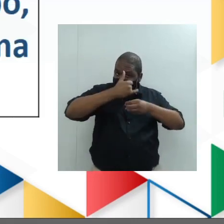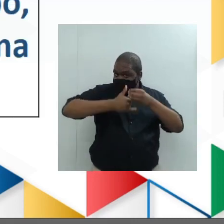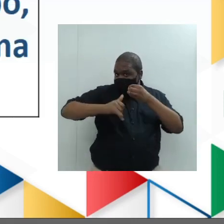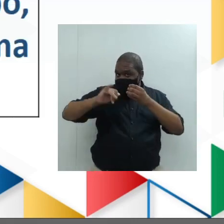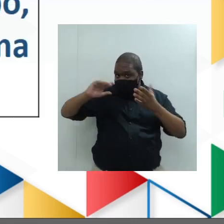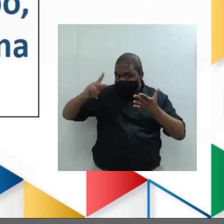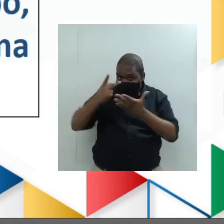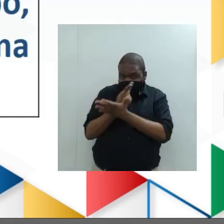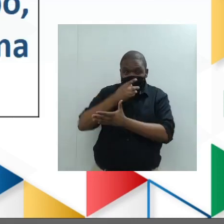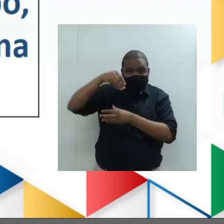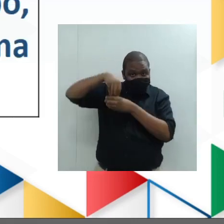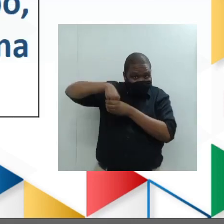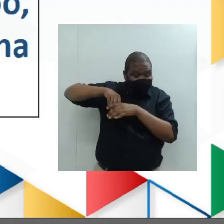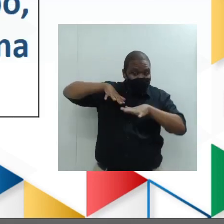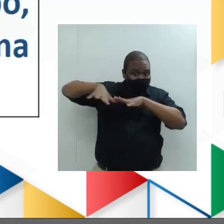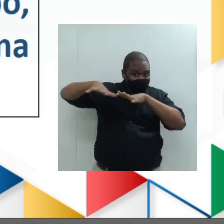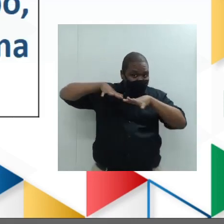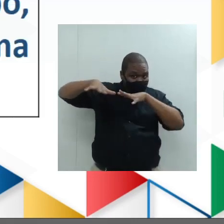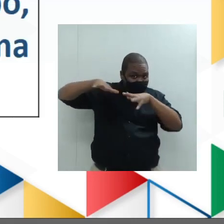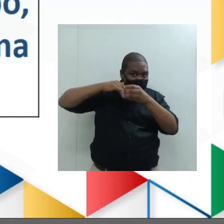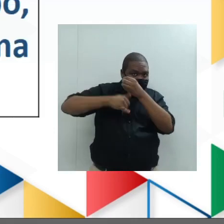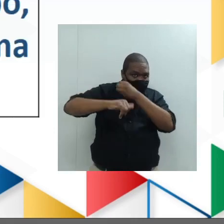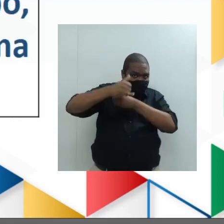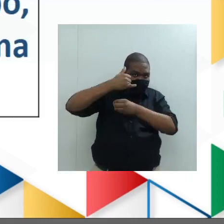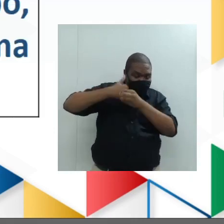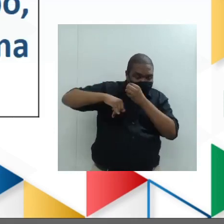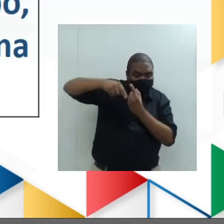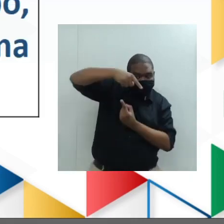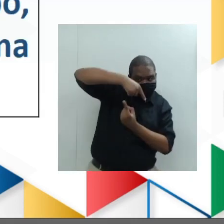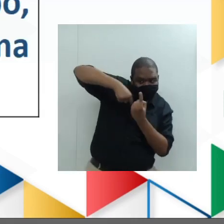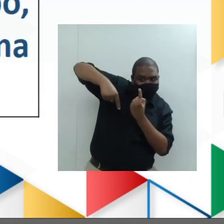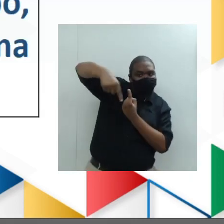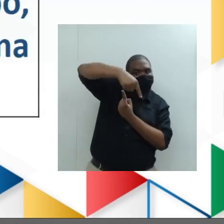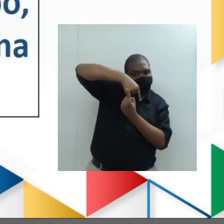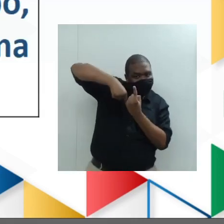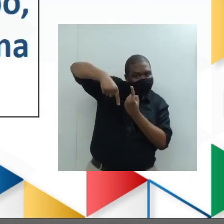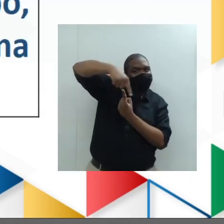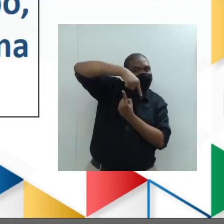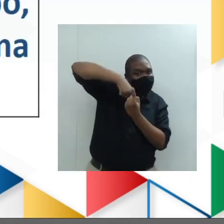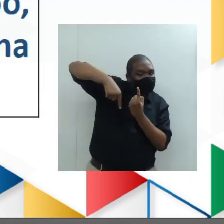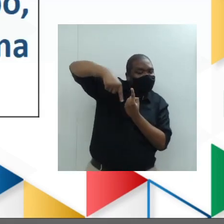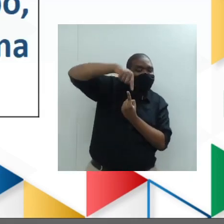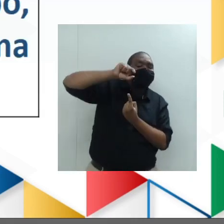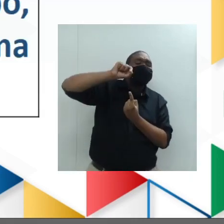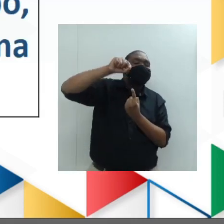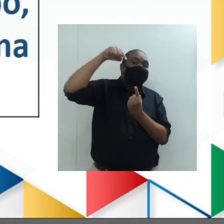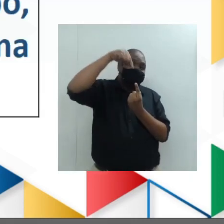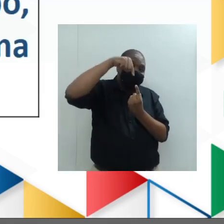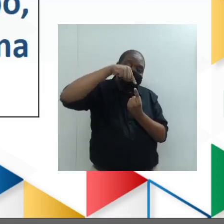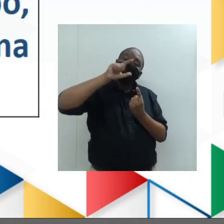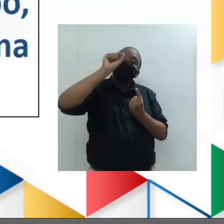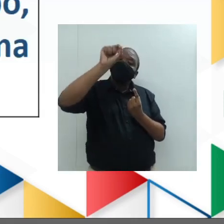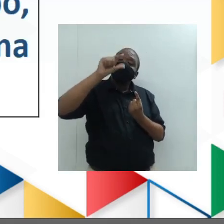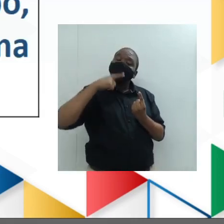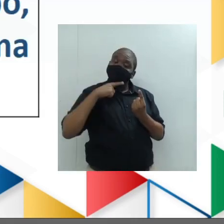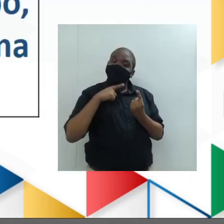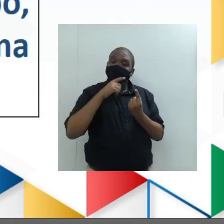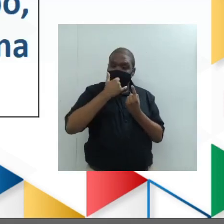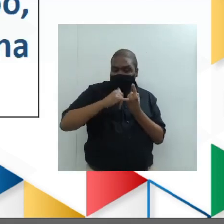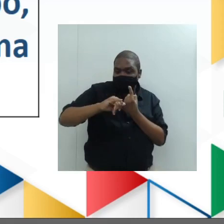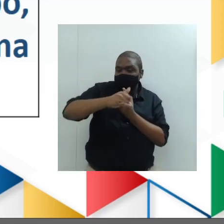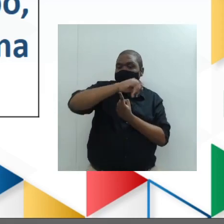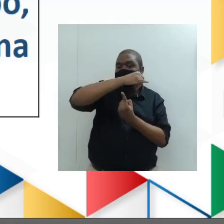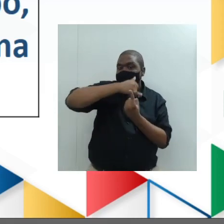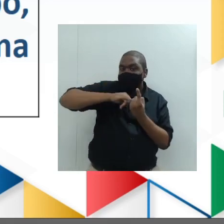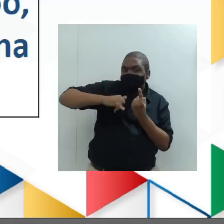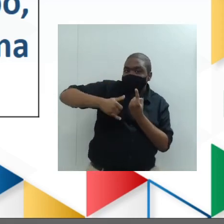em um circuito em um único sentido, dizemos que o circuito ele é percorrido por